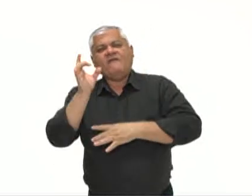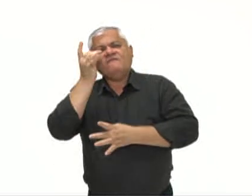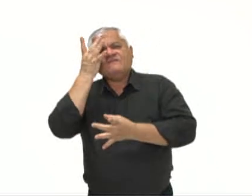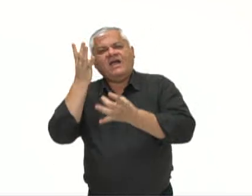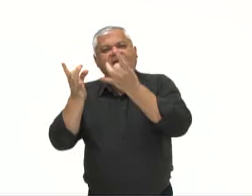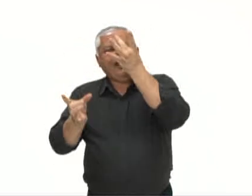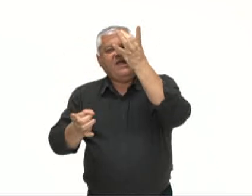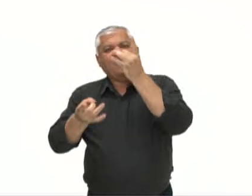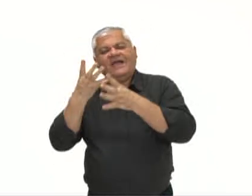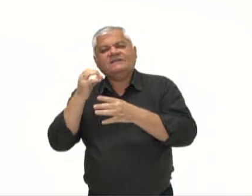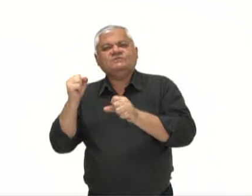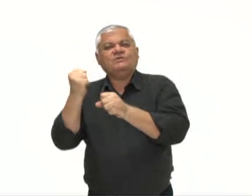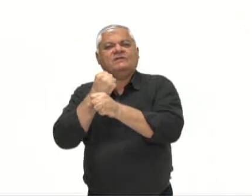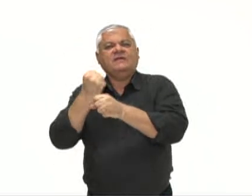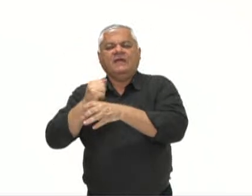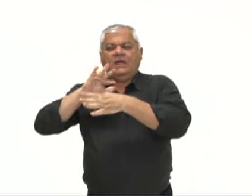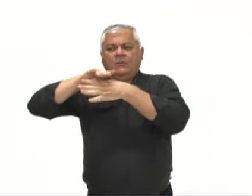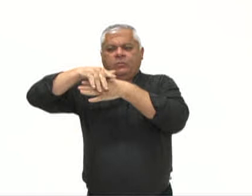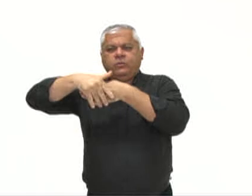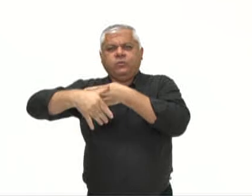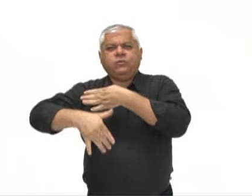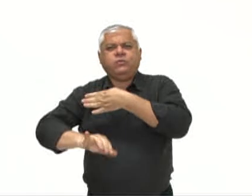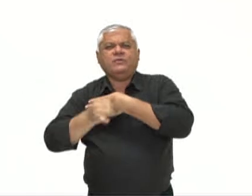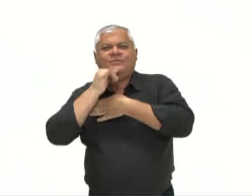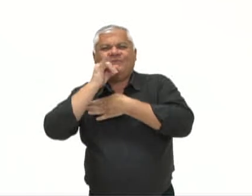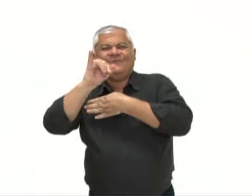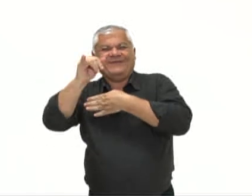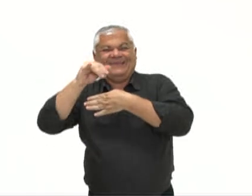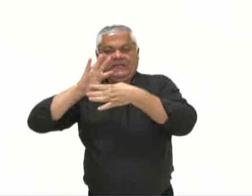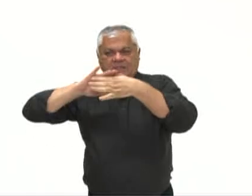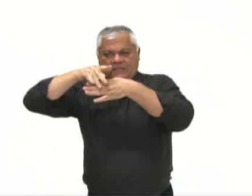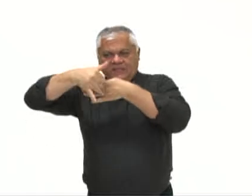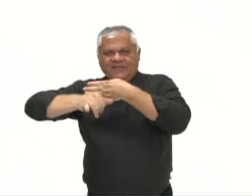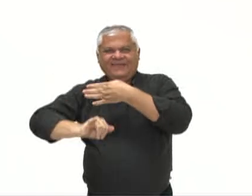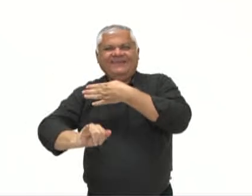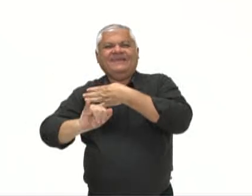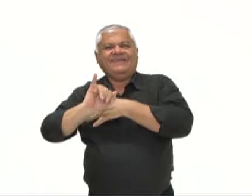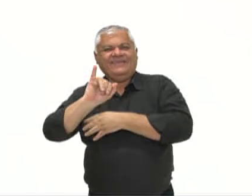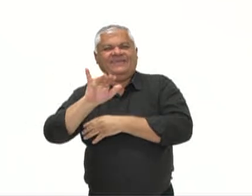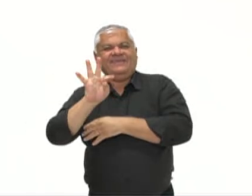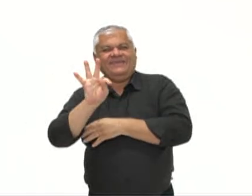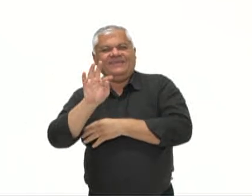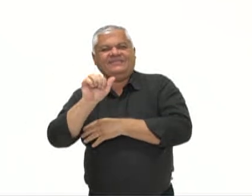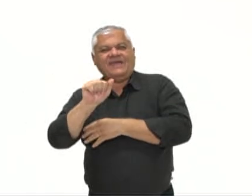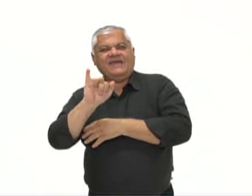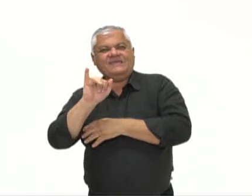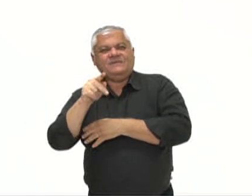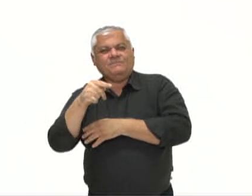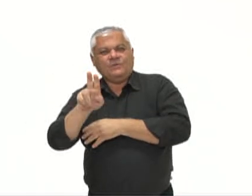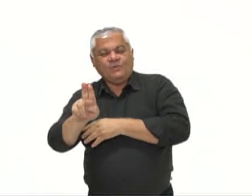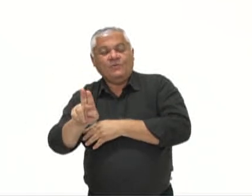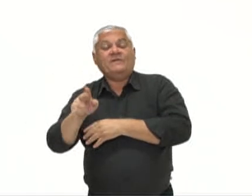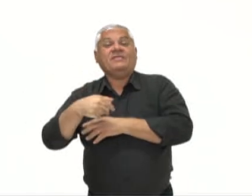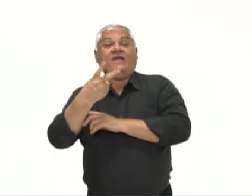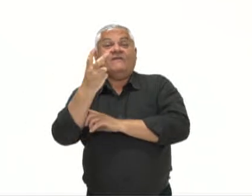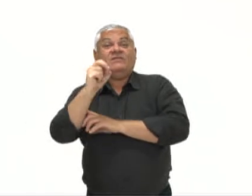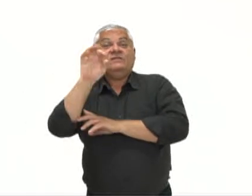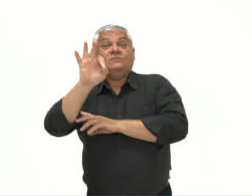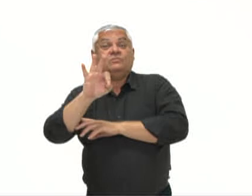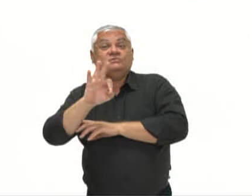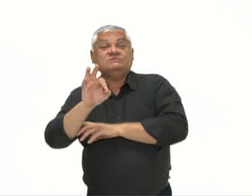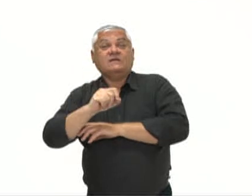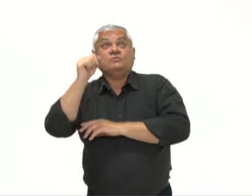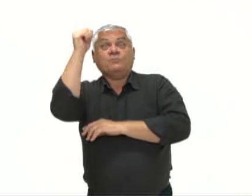de usinas hidrelétricas. A exemplo da usina de Itaipu, que é responsável pela produção de cerca de 20% da energia brasileira e